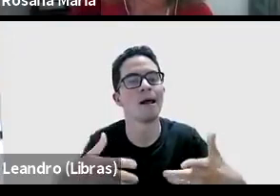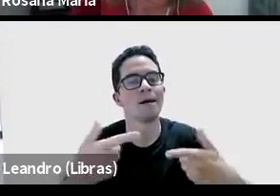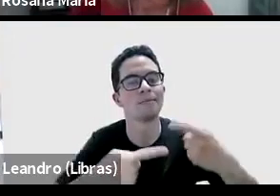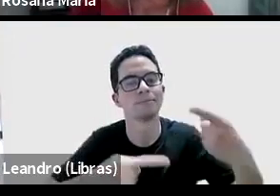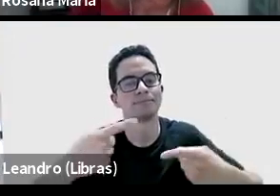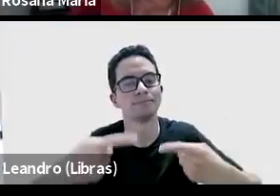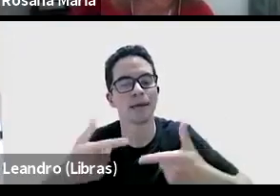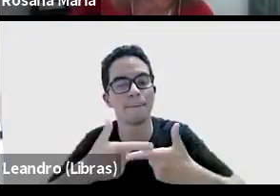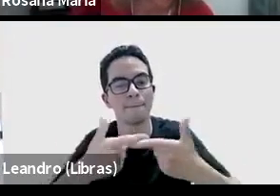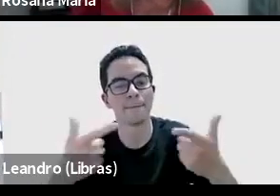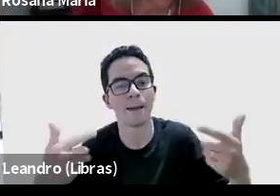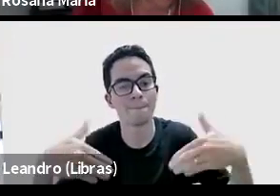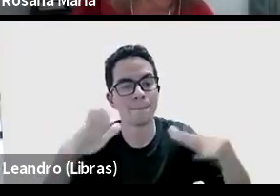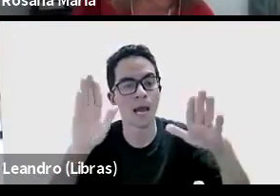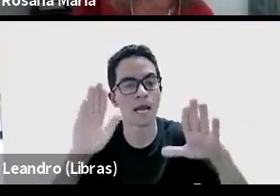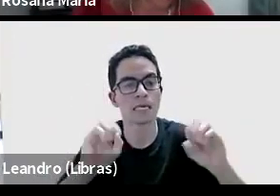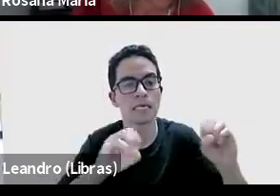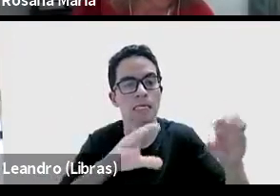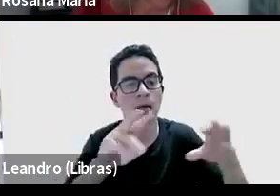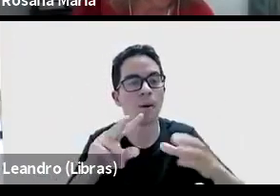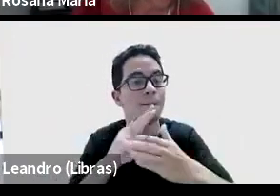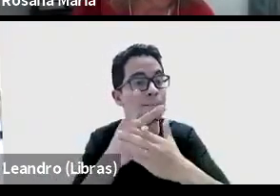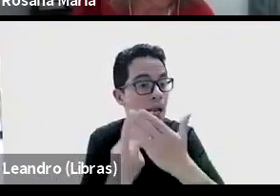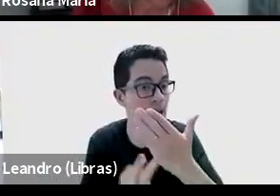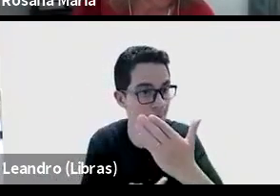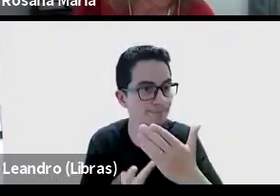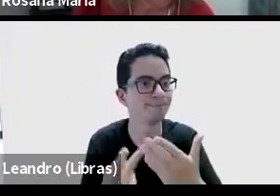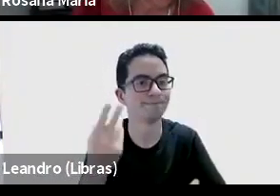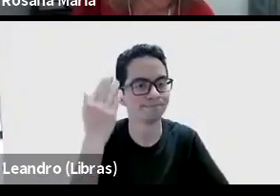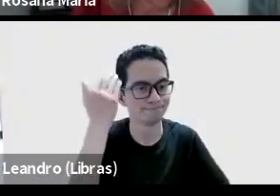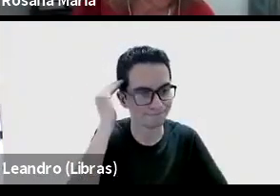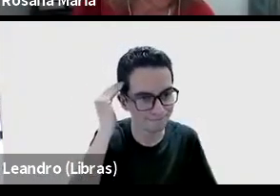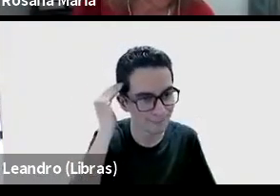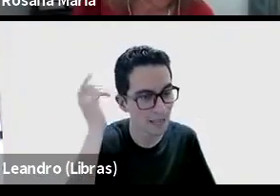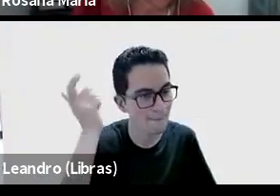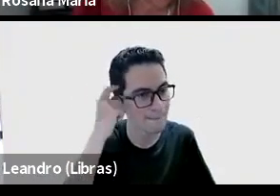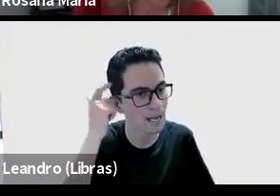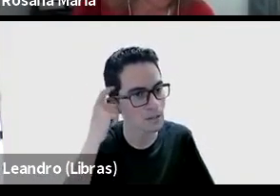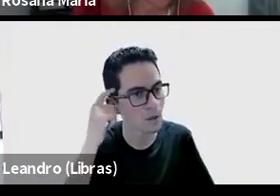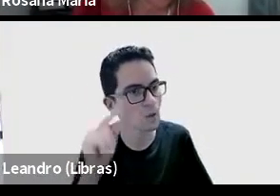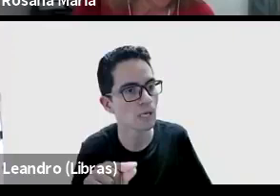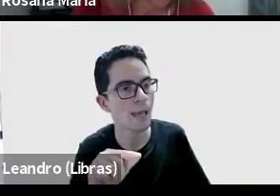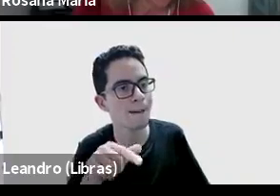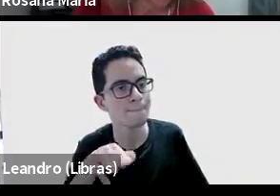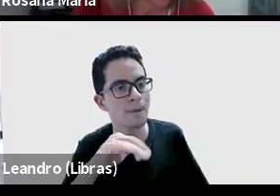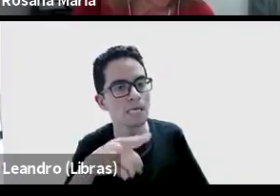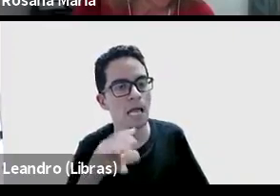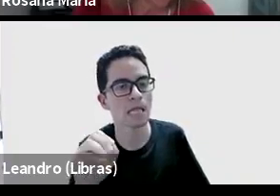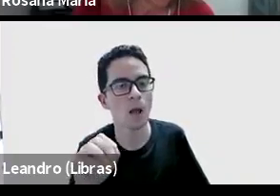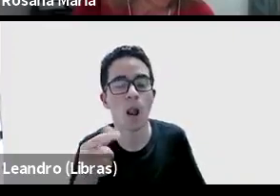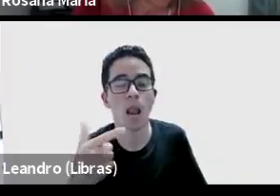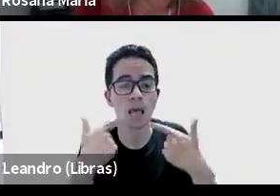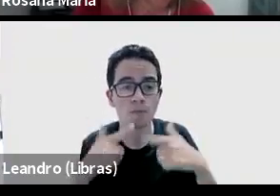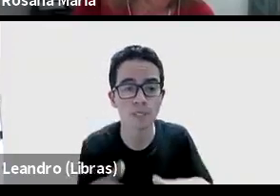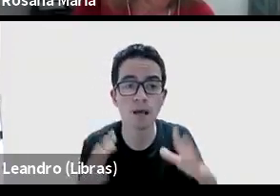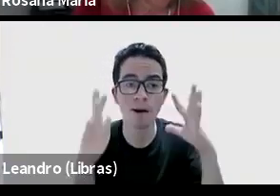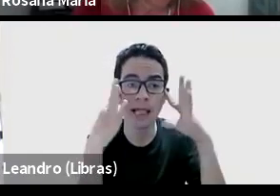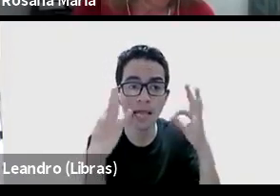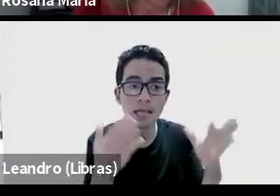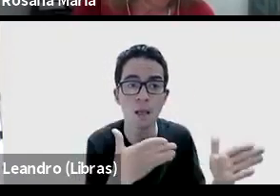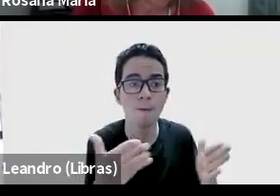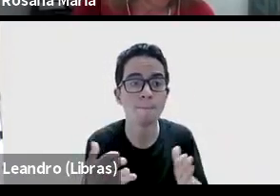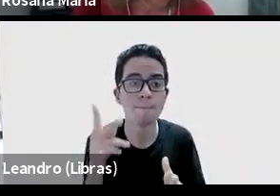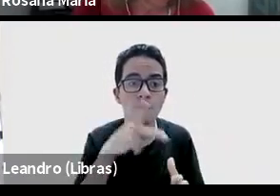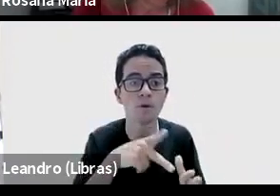sobre educação bilíngue, né? Em relação a essa questão, por exemplo, da mediação linguística, né? Eu estou também escutando os professores, né?